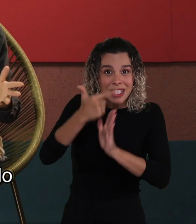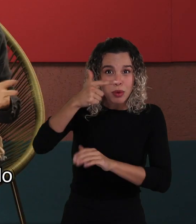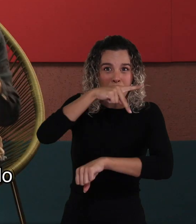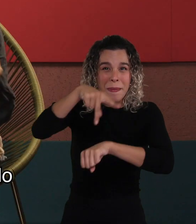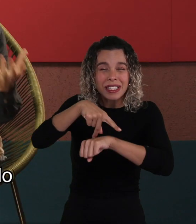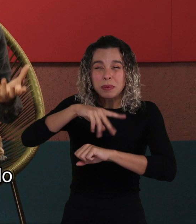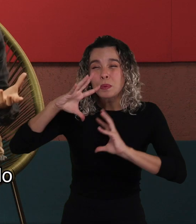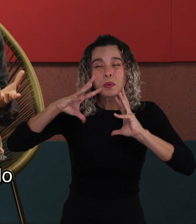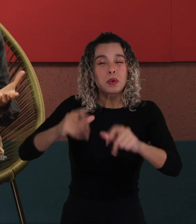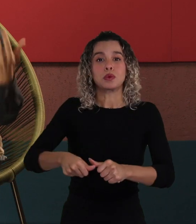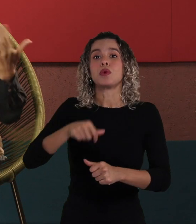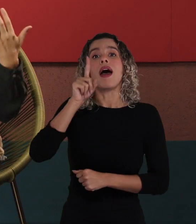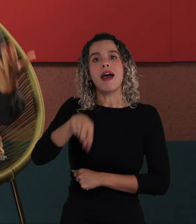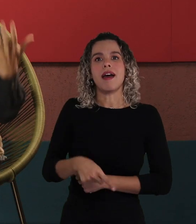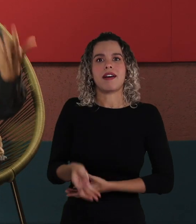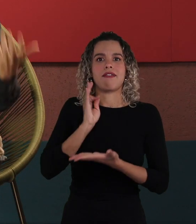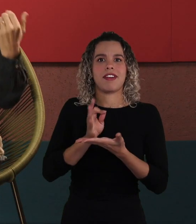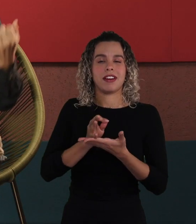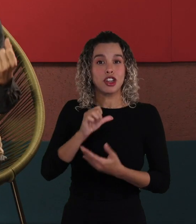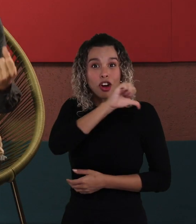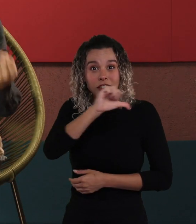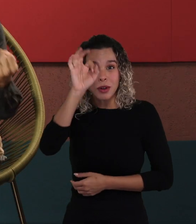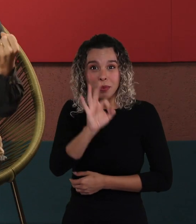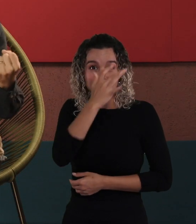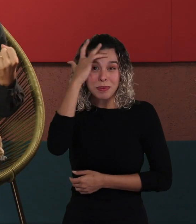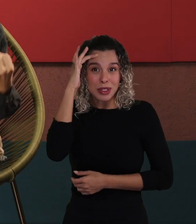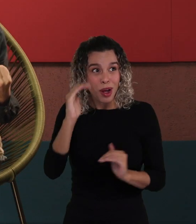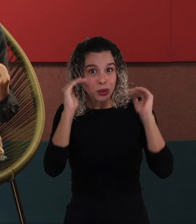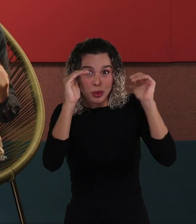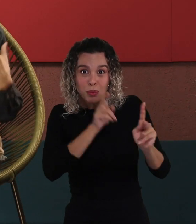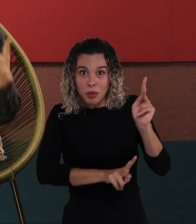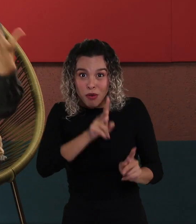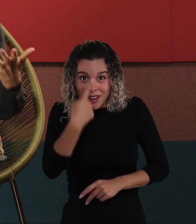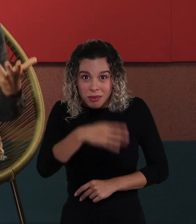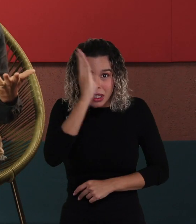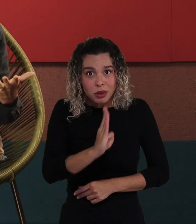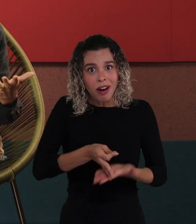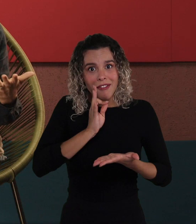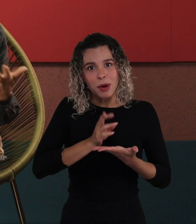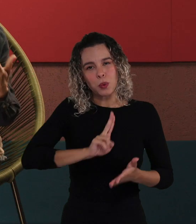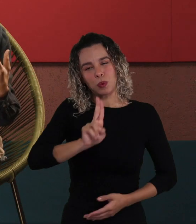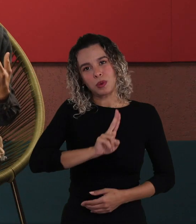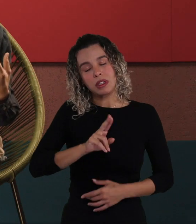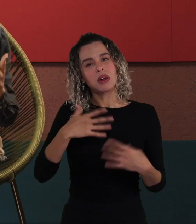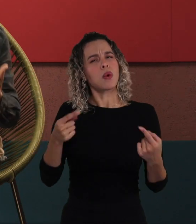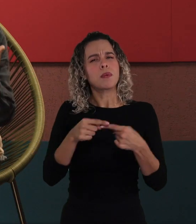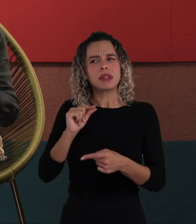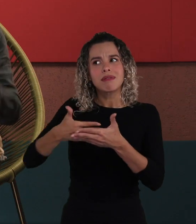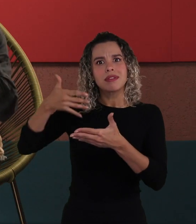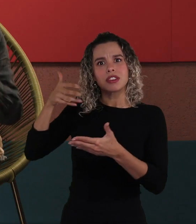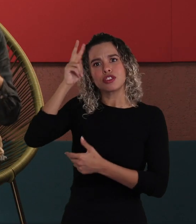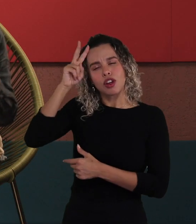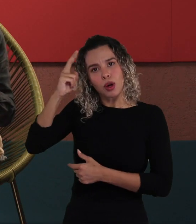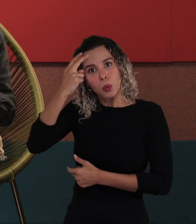país no mundo consumidor de café. 99% da população adulta toma café. E isso tem a ver com o processo econômico e